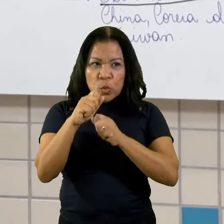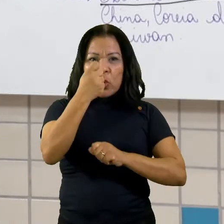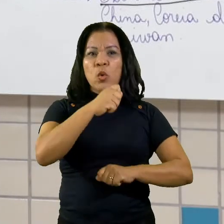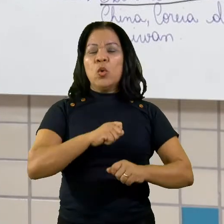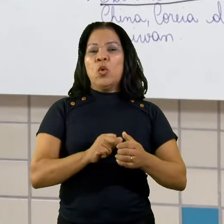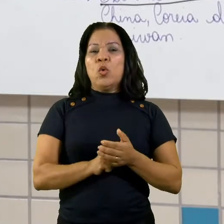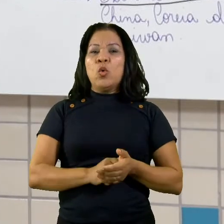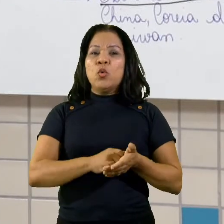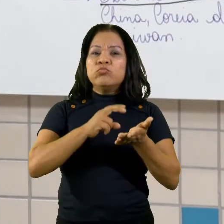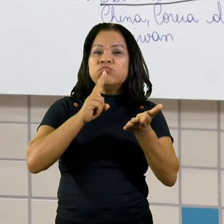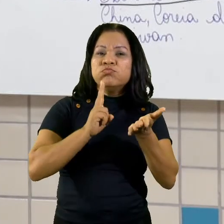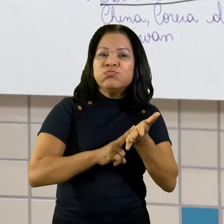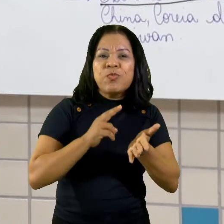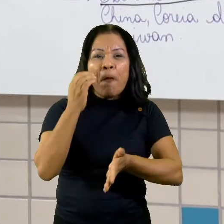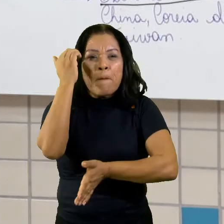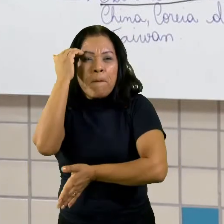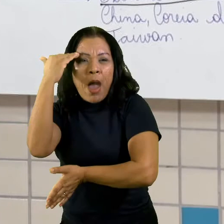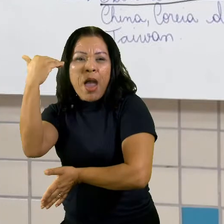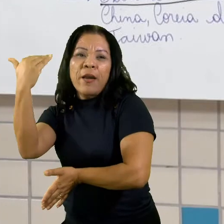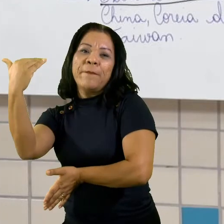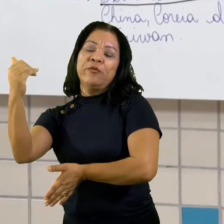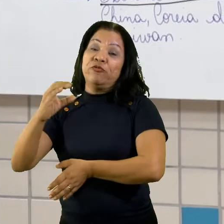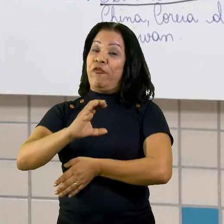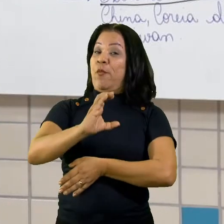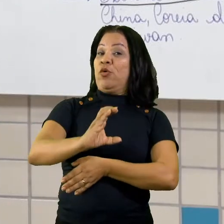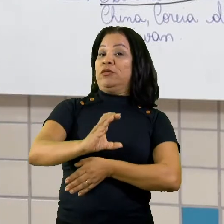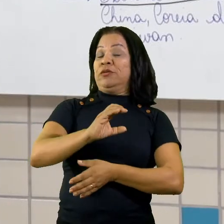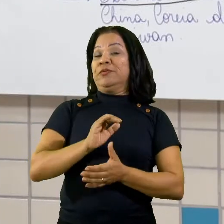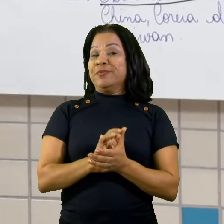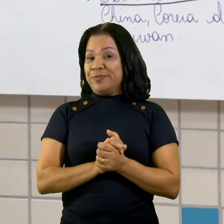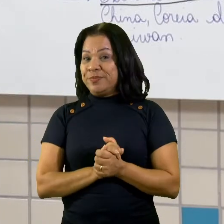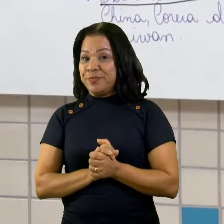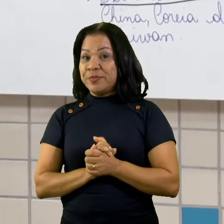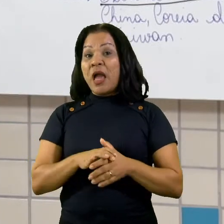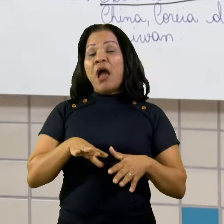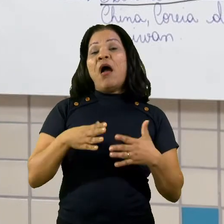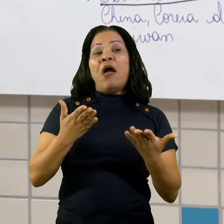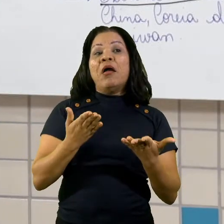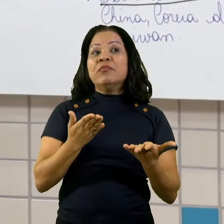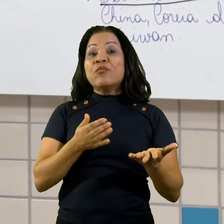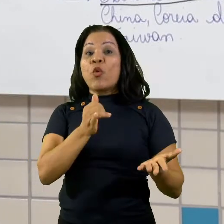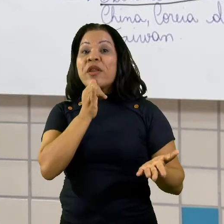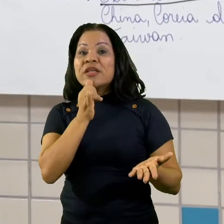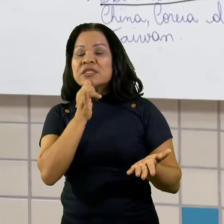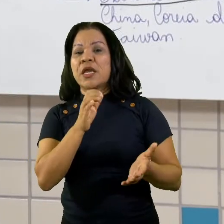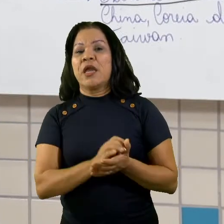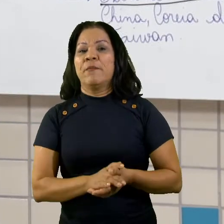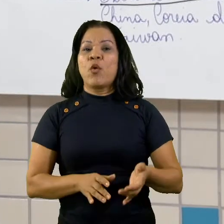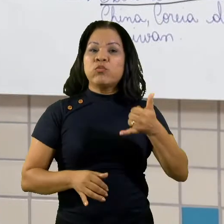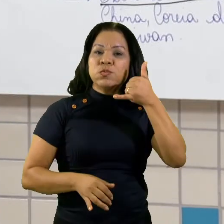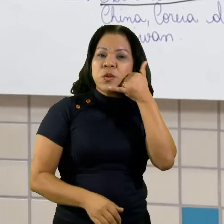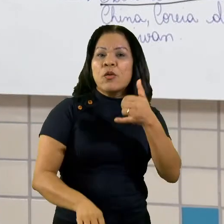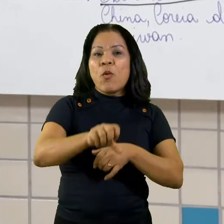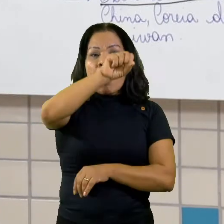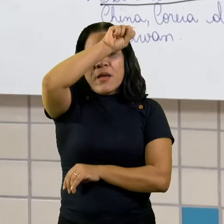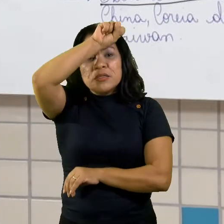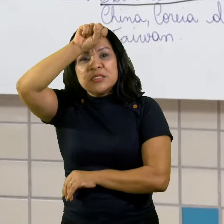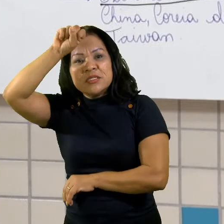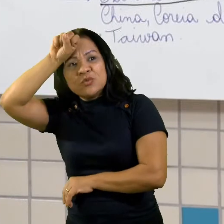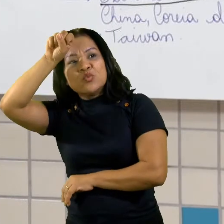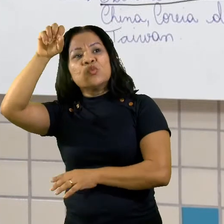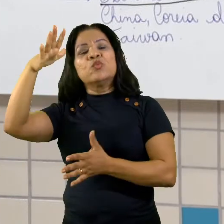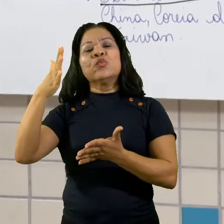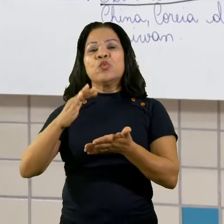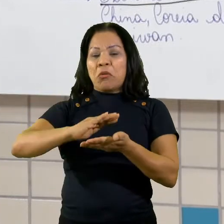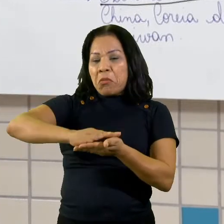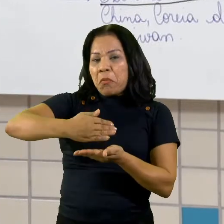muito famosas coreanas aqui no Brasil, que é o caso da Samsung, não só no Brasil, viu, gente? No mundo inteiro. É o caso